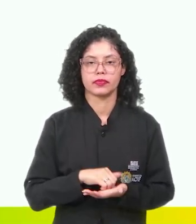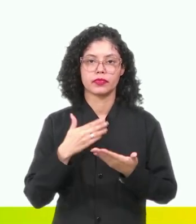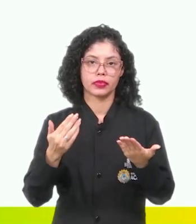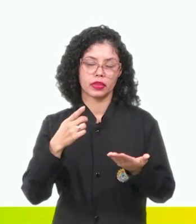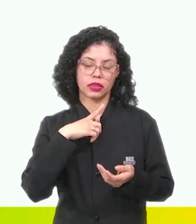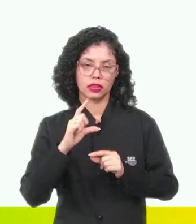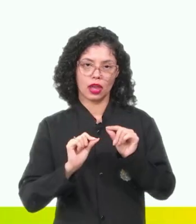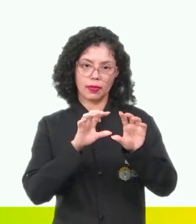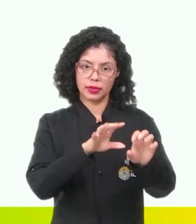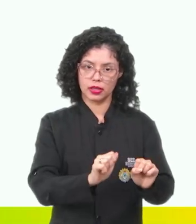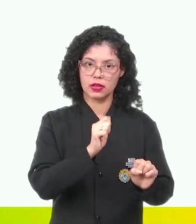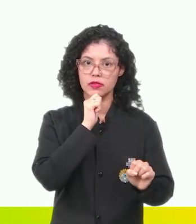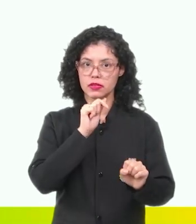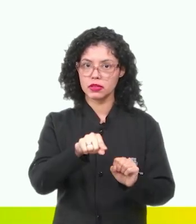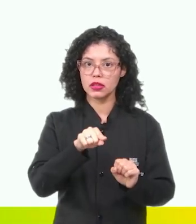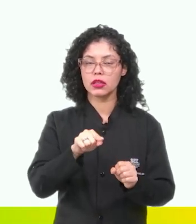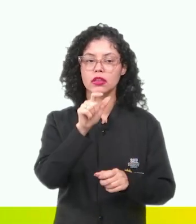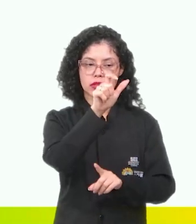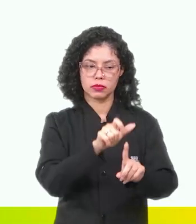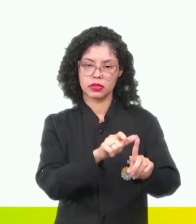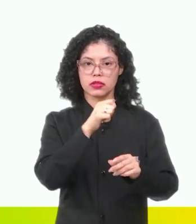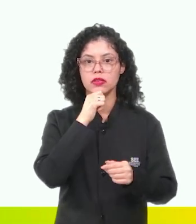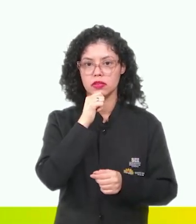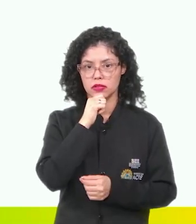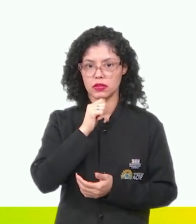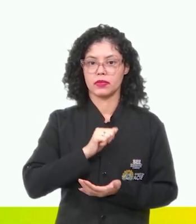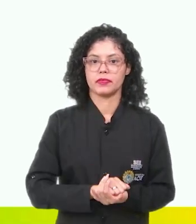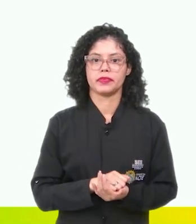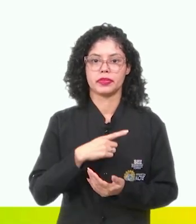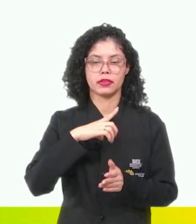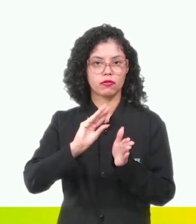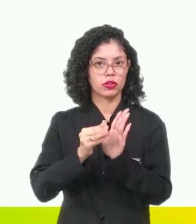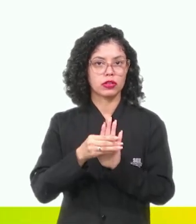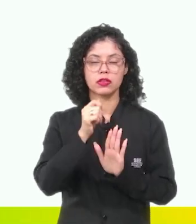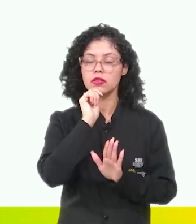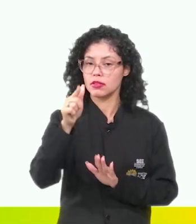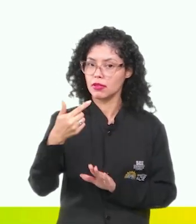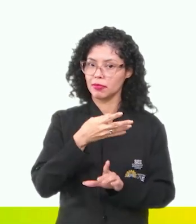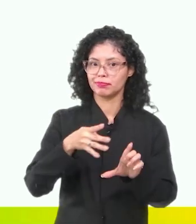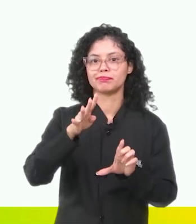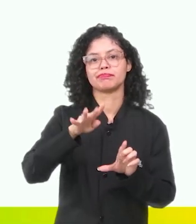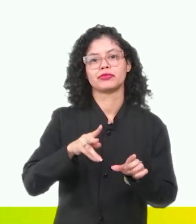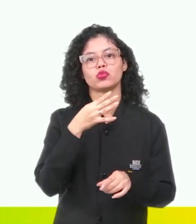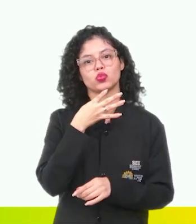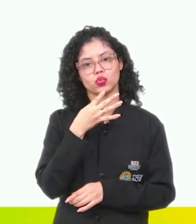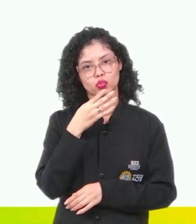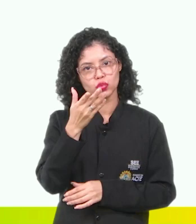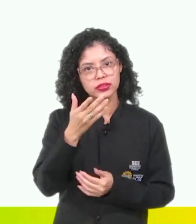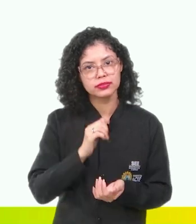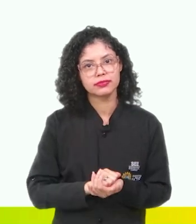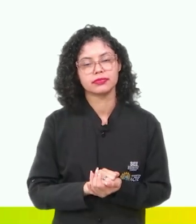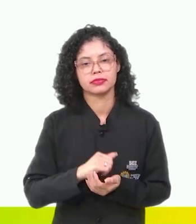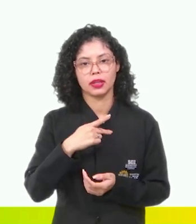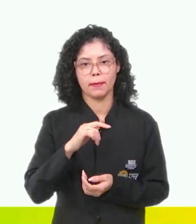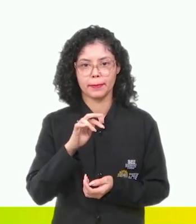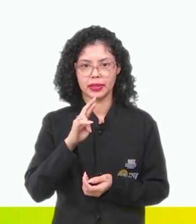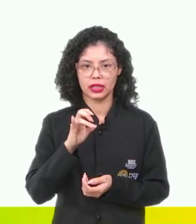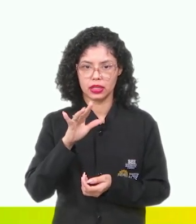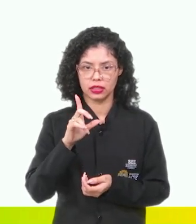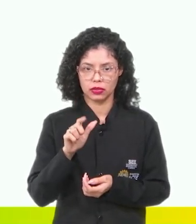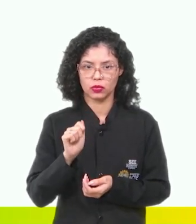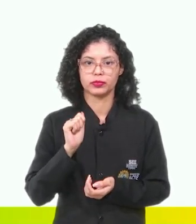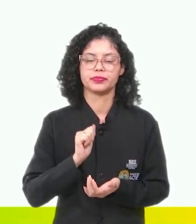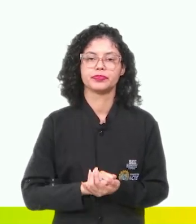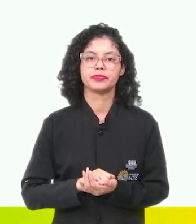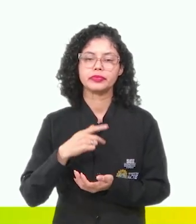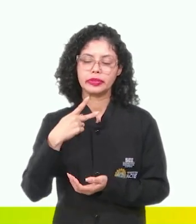vou pegar esse pessoal aqui e vou colocar lá naquele quadro que vocês conhecem, o quadro de